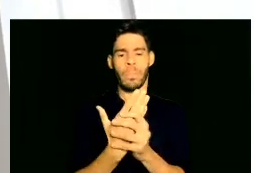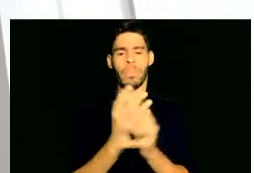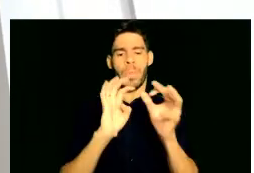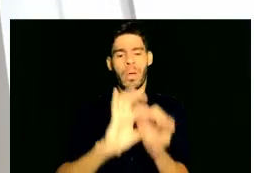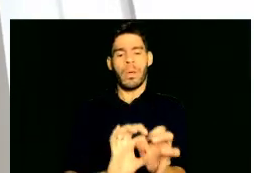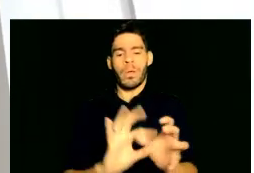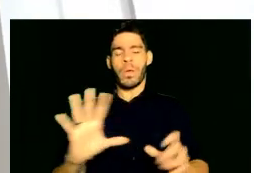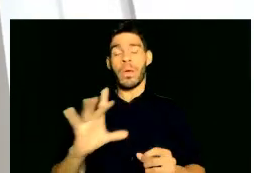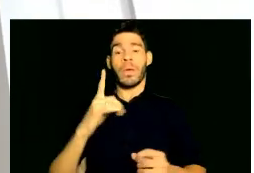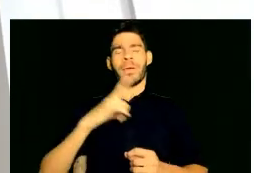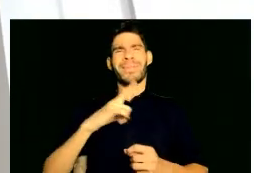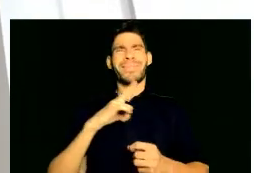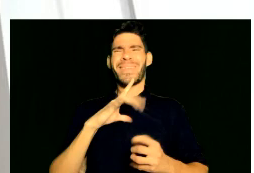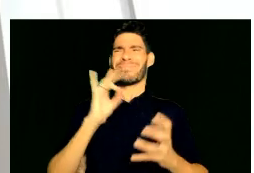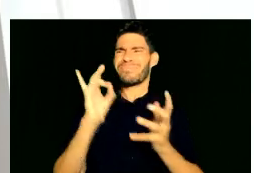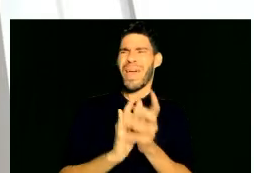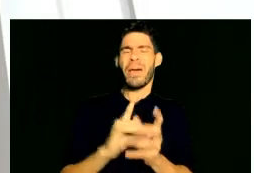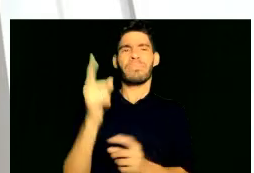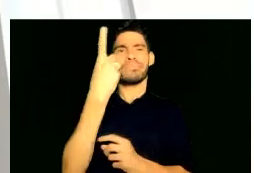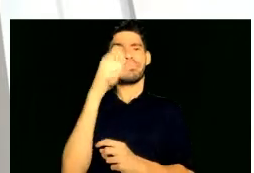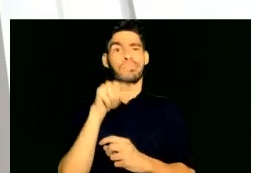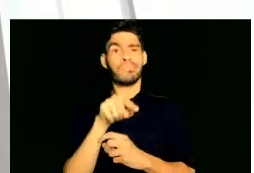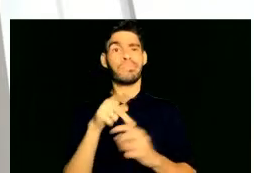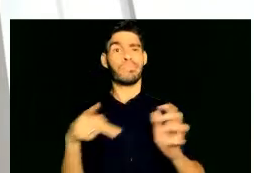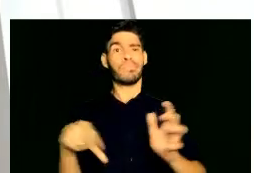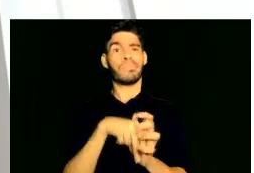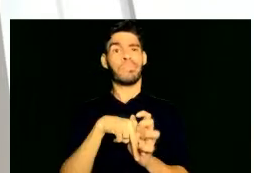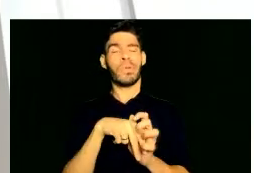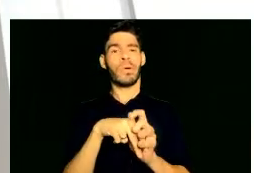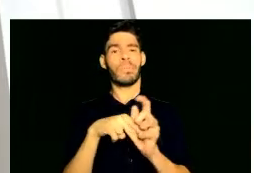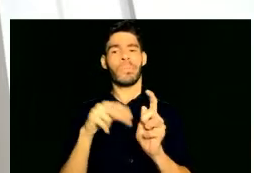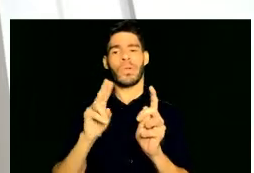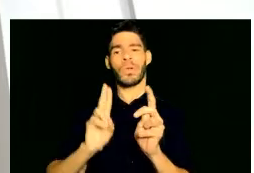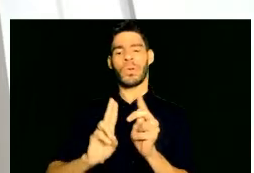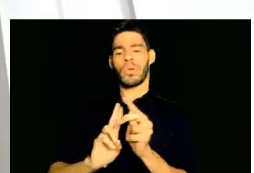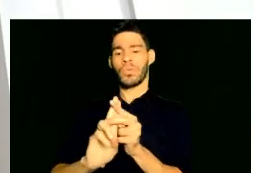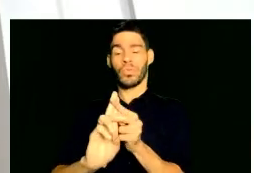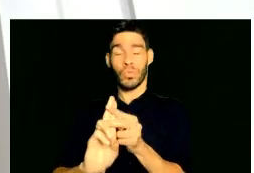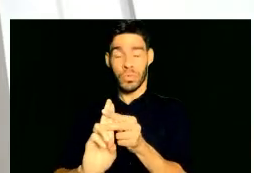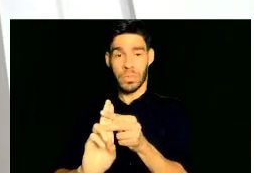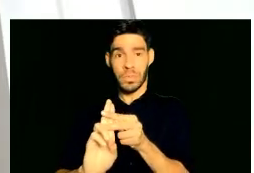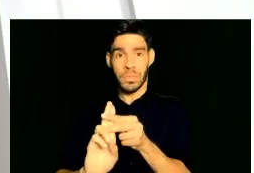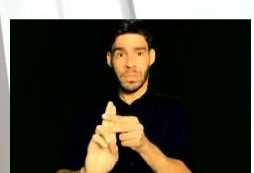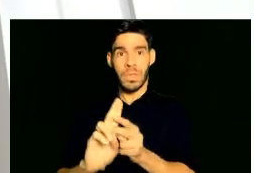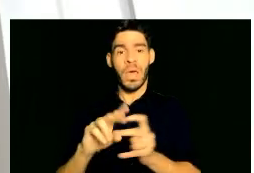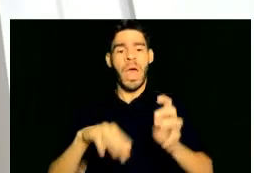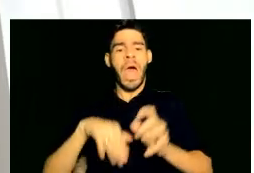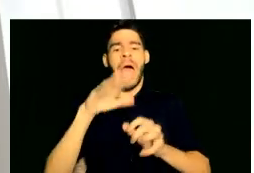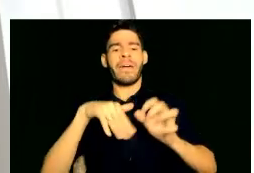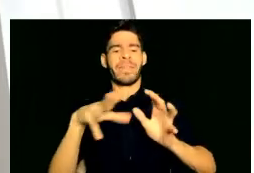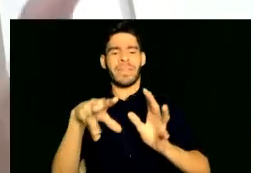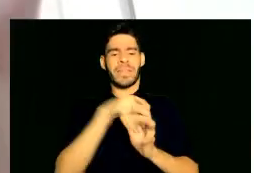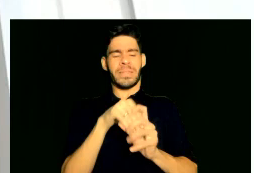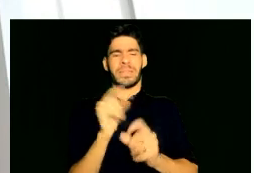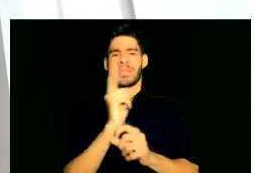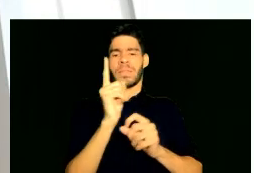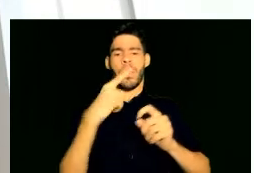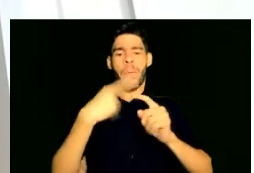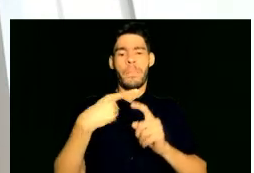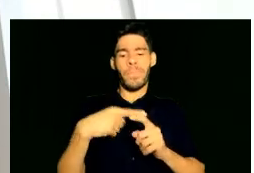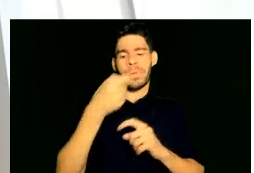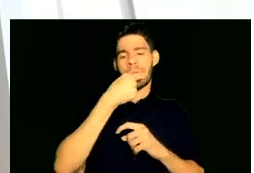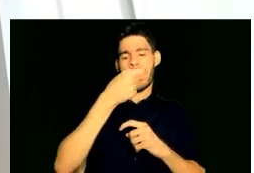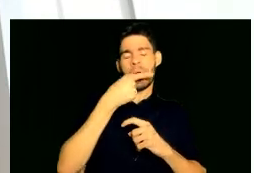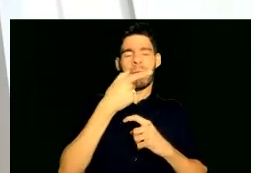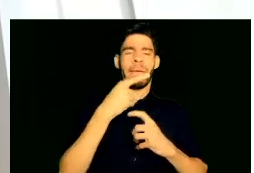tratamentos concedidos judicialmente têm sua efetividade questionada dentro do próprio sistema de saúde, ou seja, muitas vezes não foram